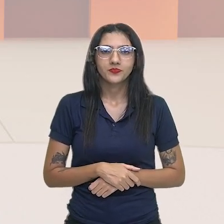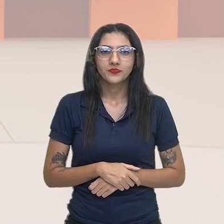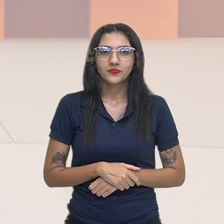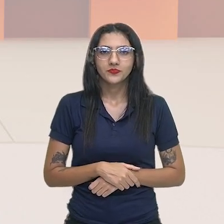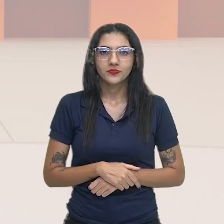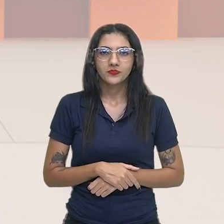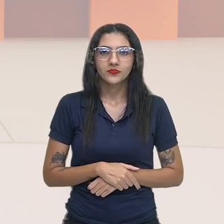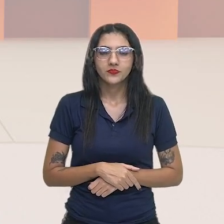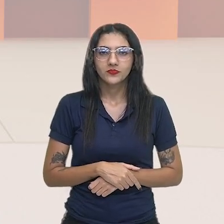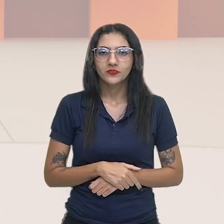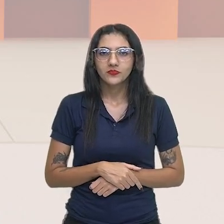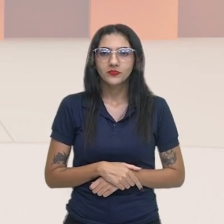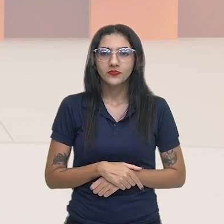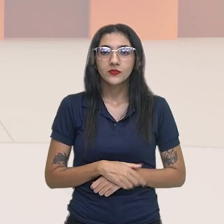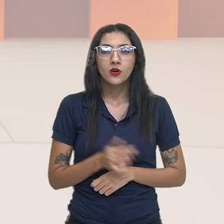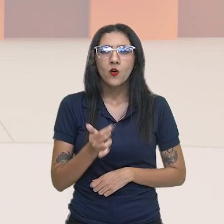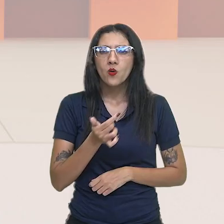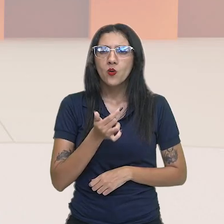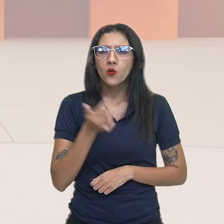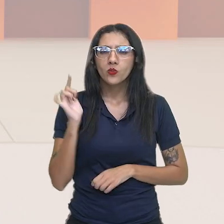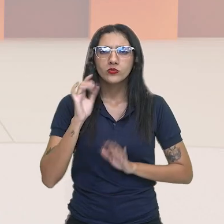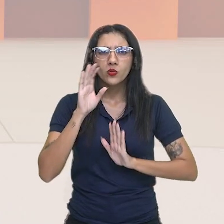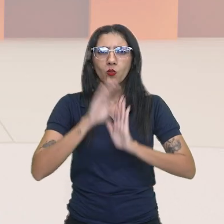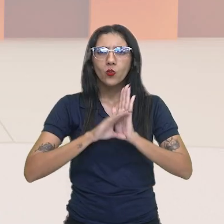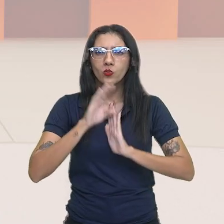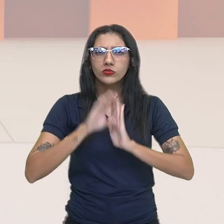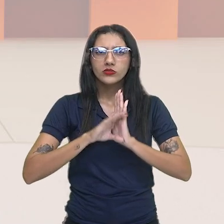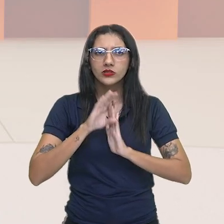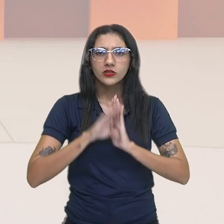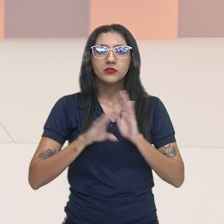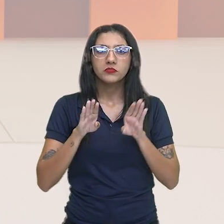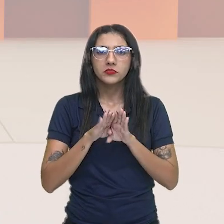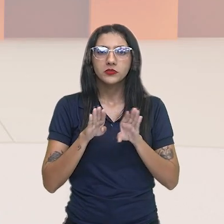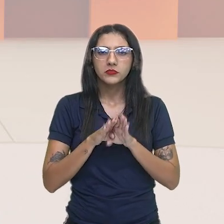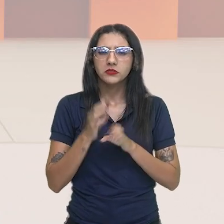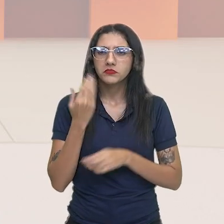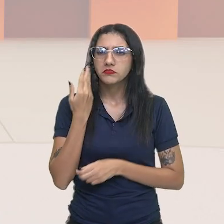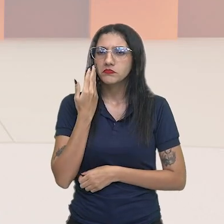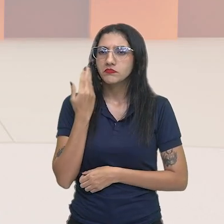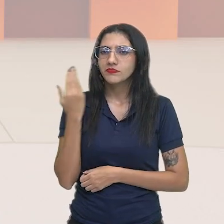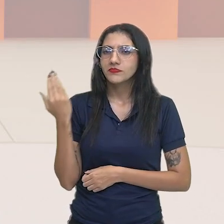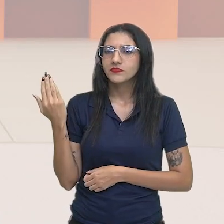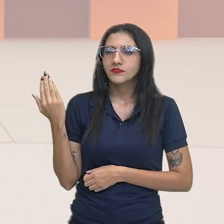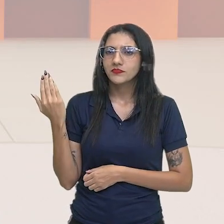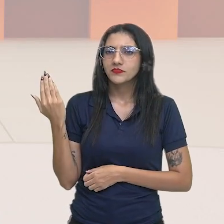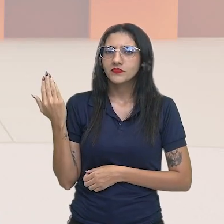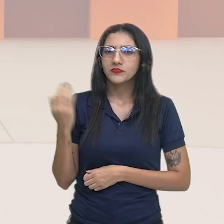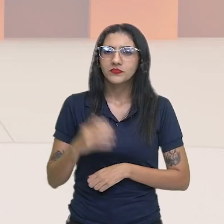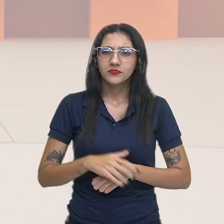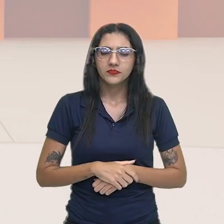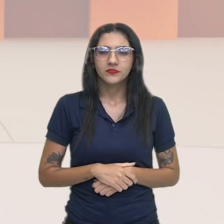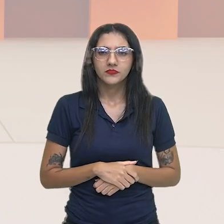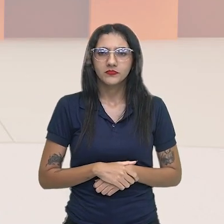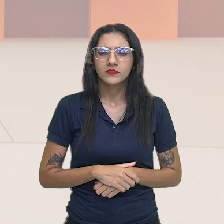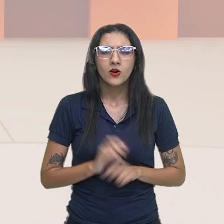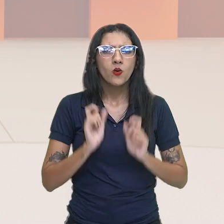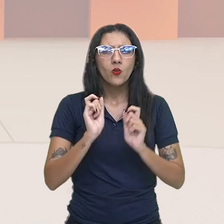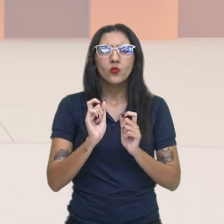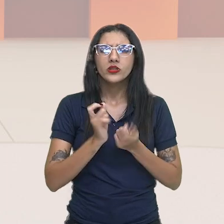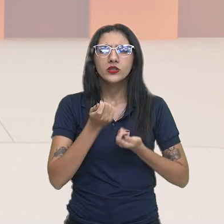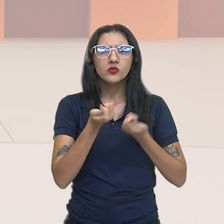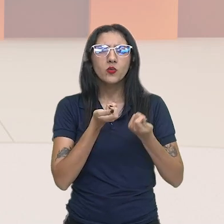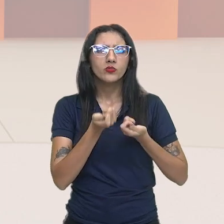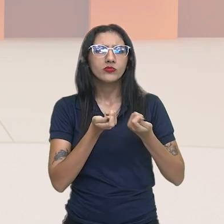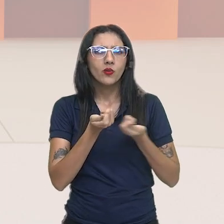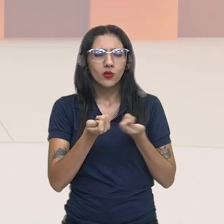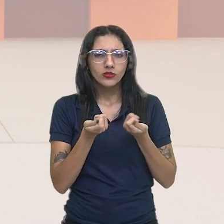Outro conceito importante que nós podemos trabalhar são a questão dos mecanismos de controle social. Quais são os mecanismos que vão controlar, né, fazer esse